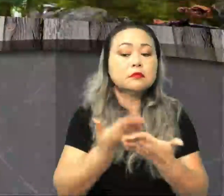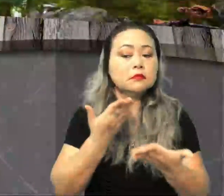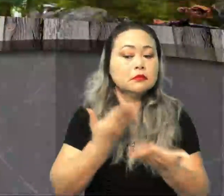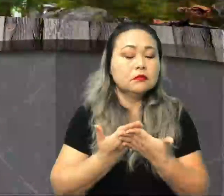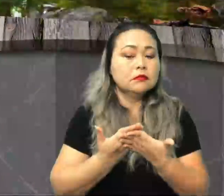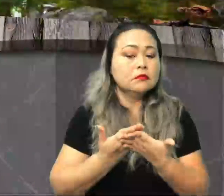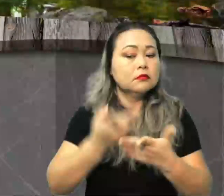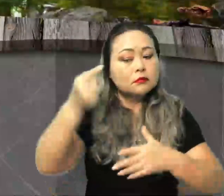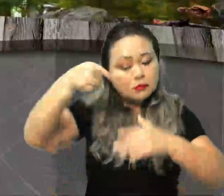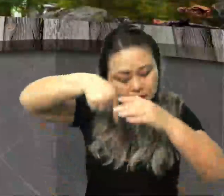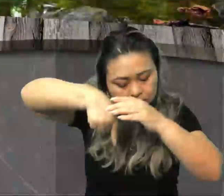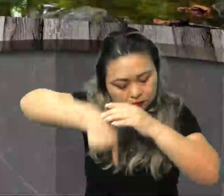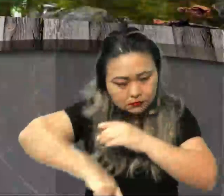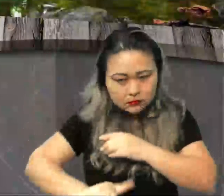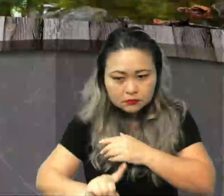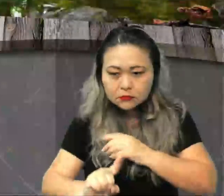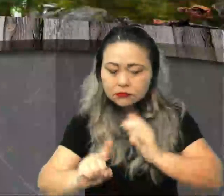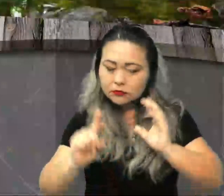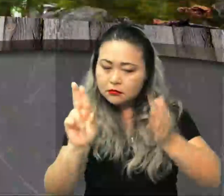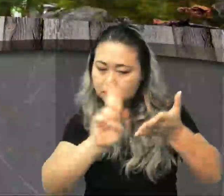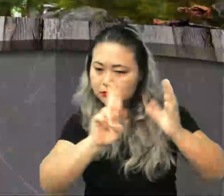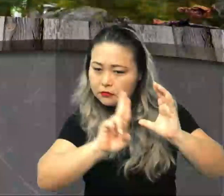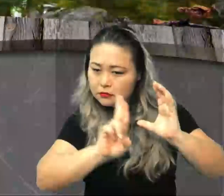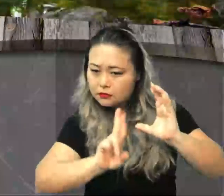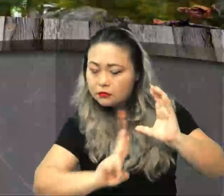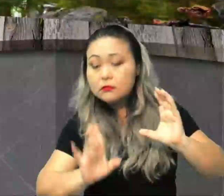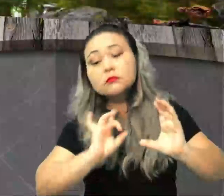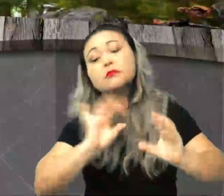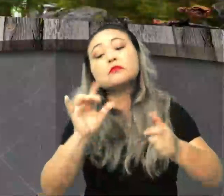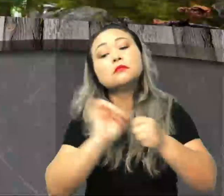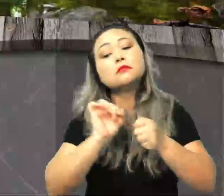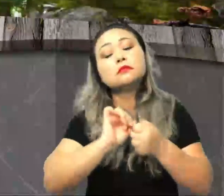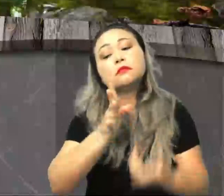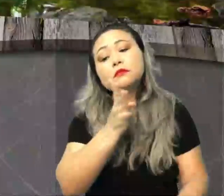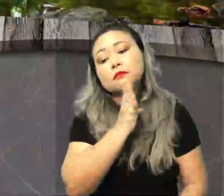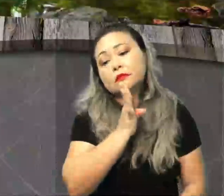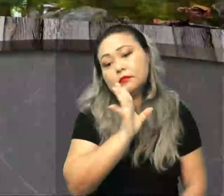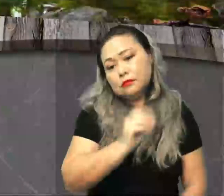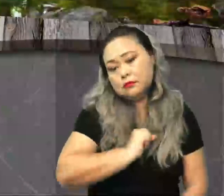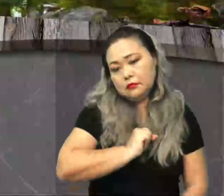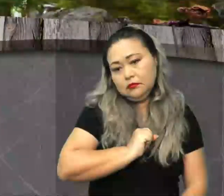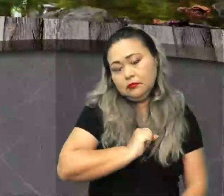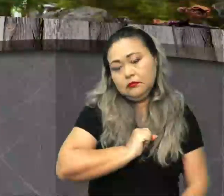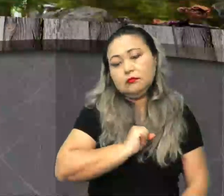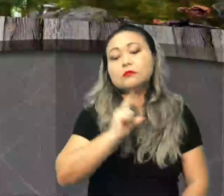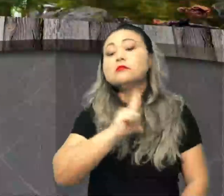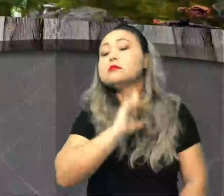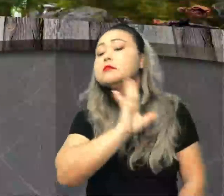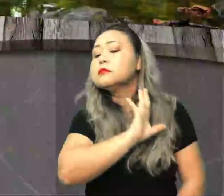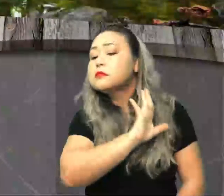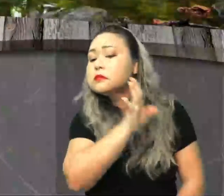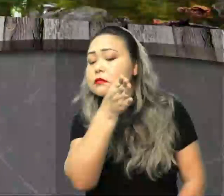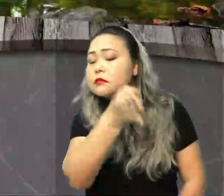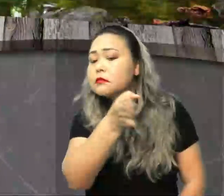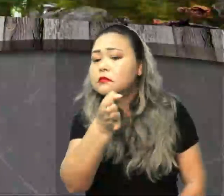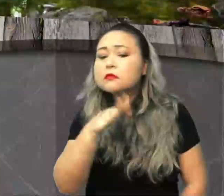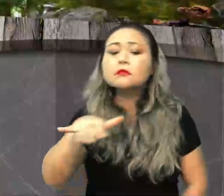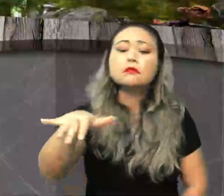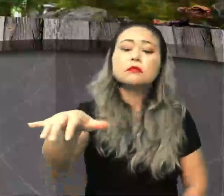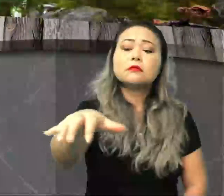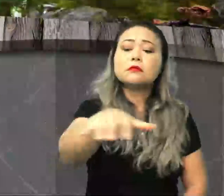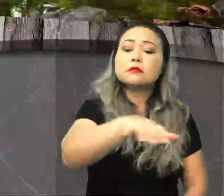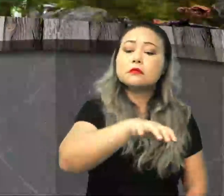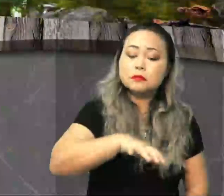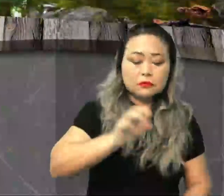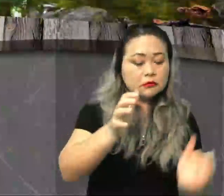vamos aprofundar essas classificações, nós vamos conhecer. Lembra que a gente está falando que a gente está passeando por todos